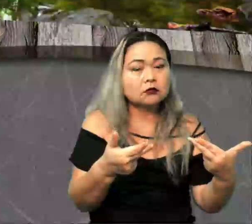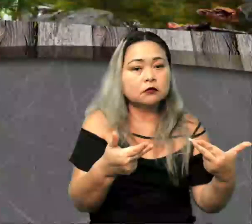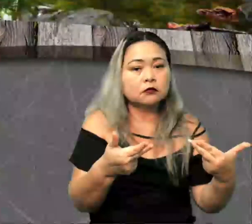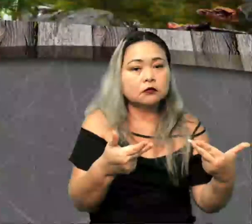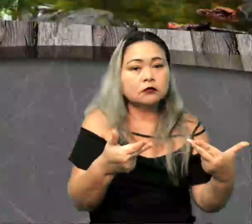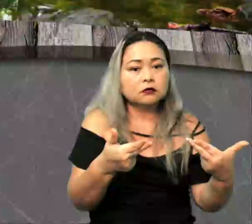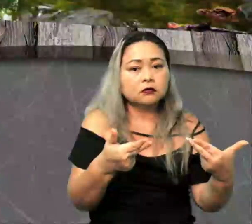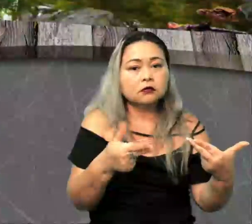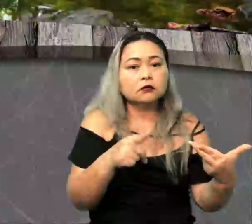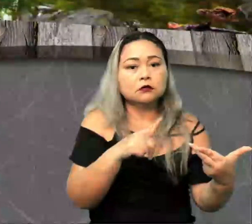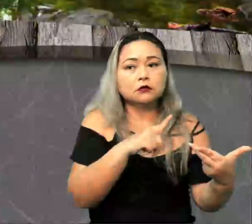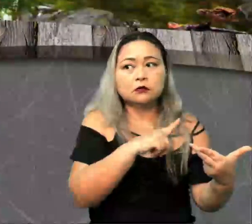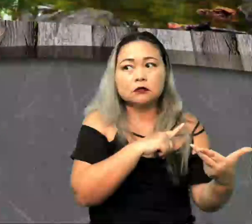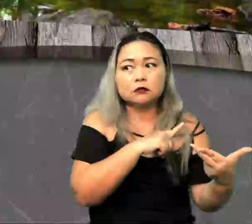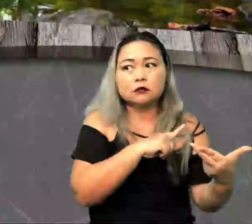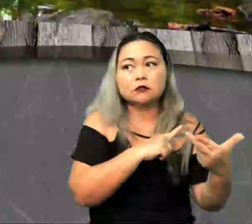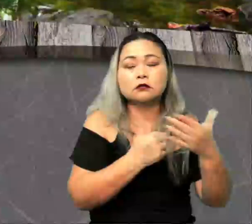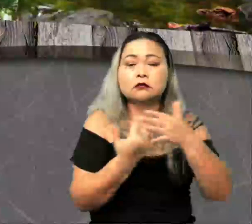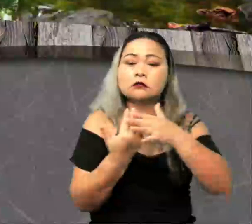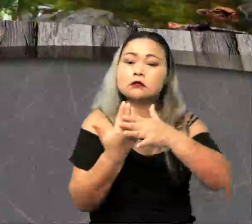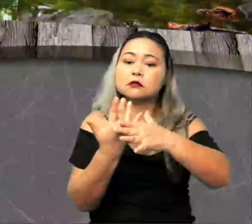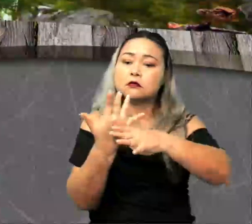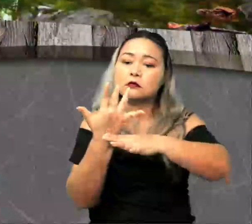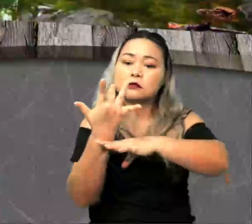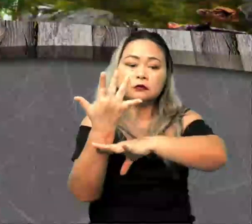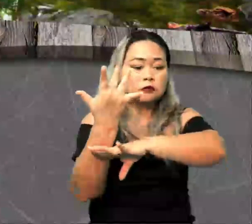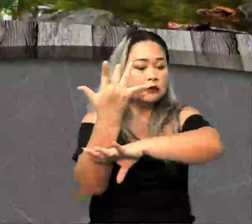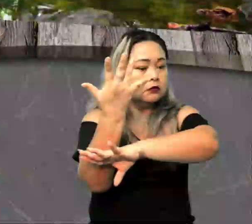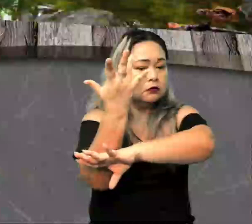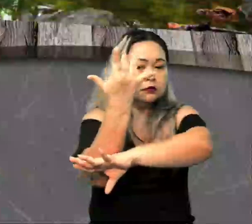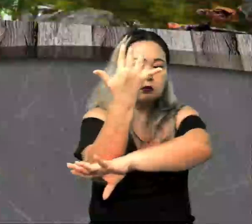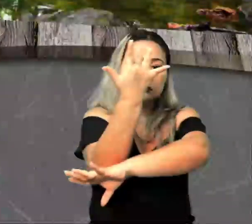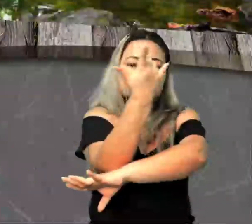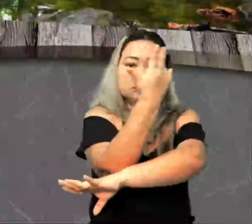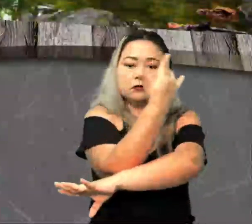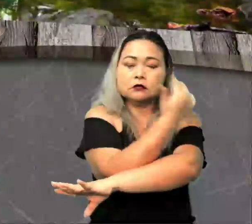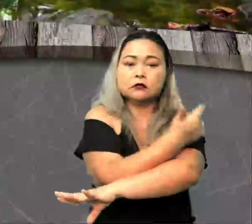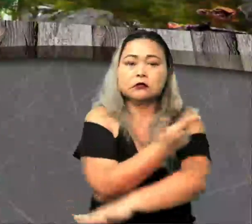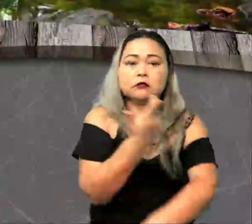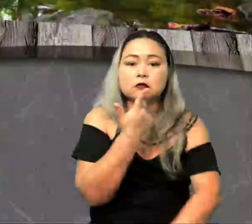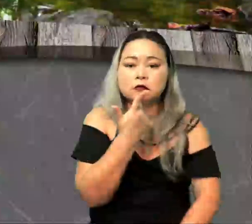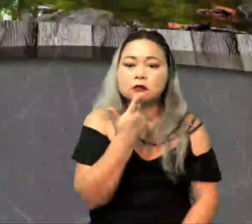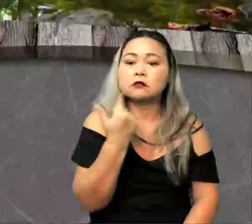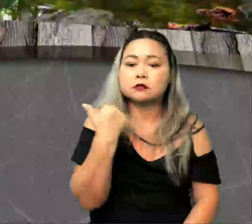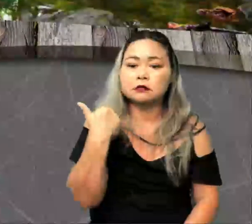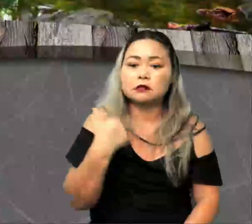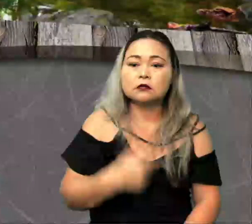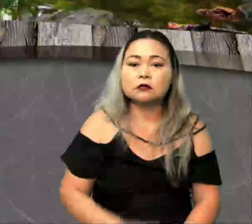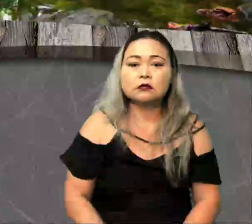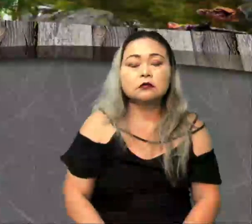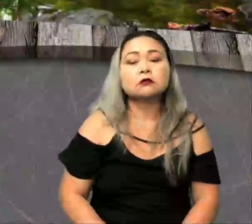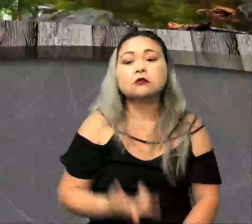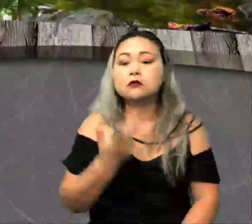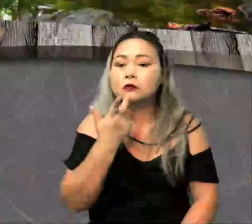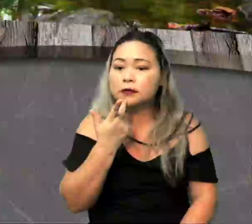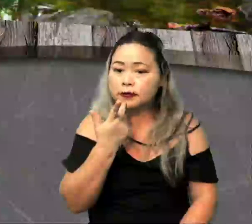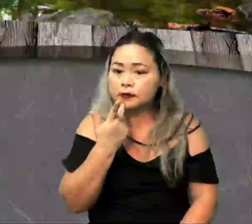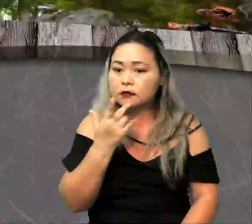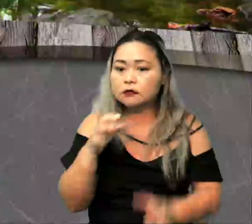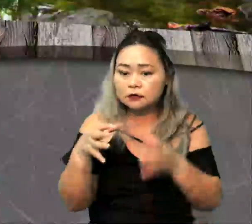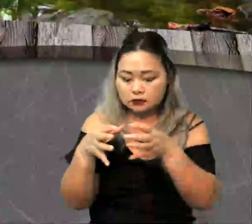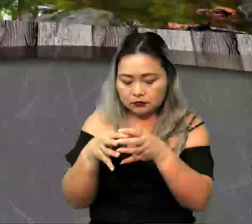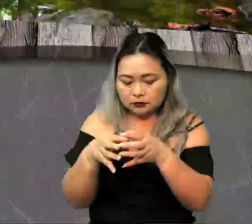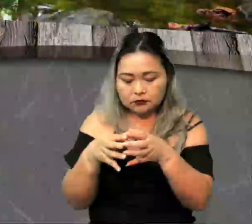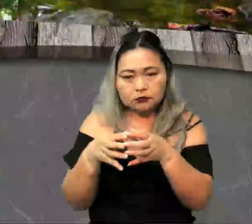e nós vamos ter os vegetais. A gente também falou lá sobre os vegetais, né? Que a gente vai ter um